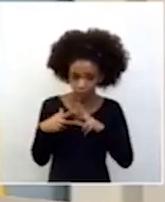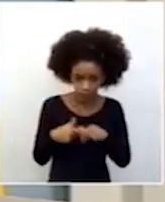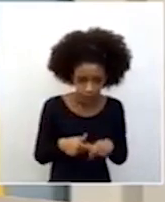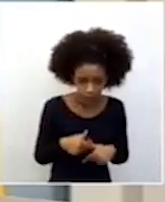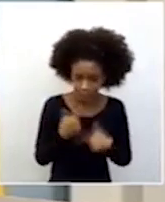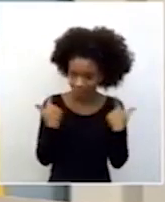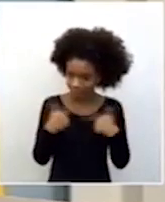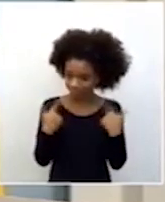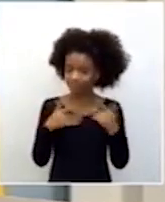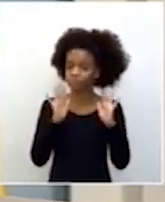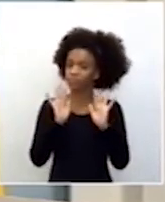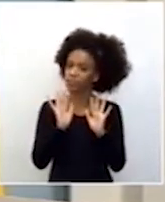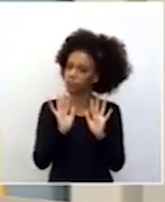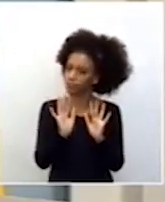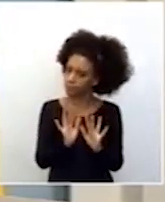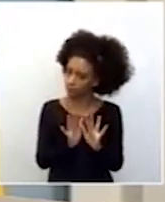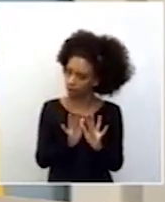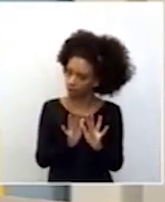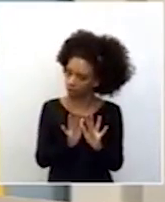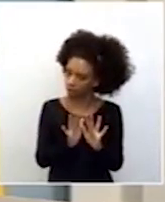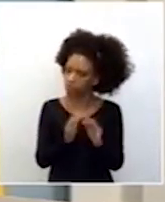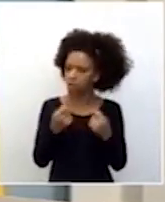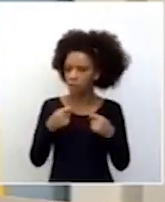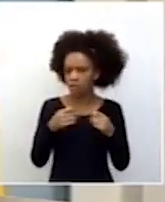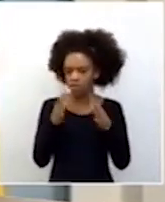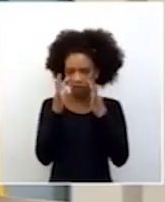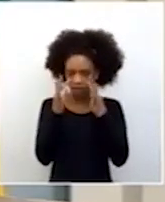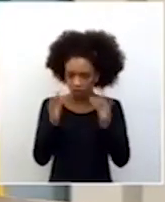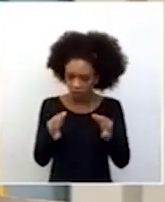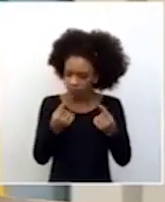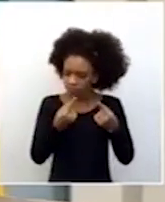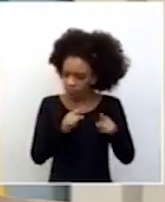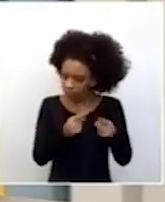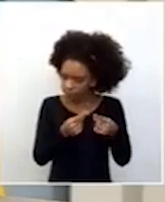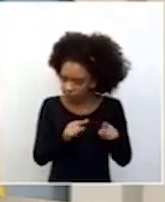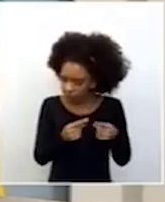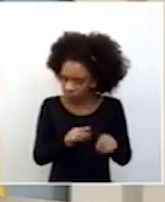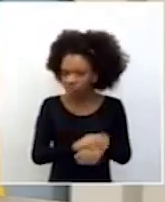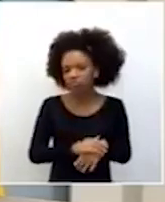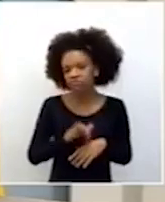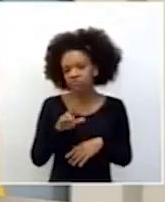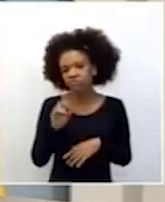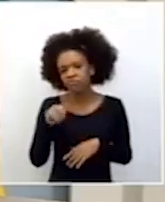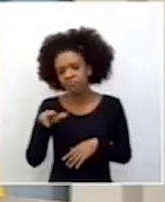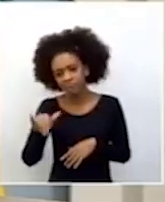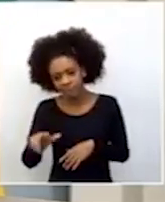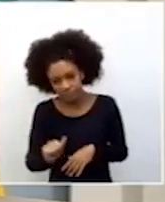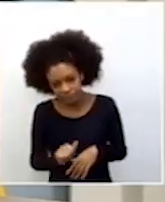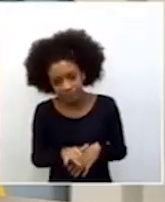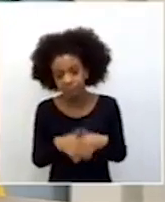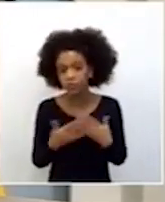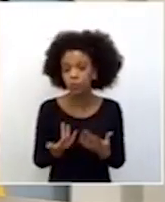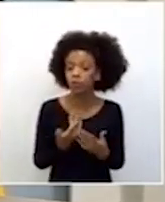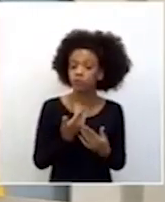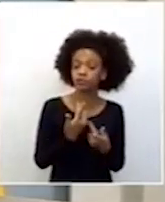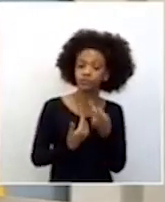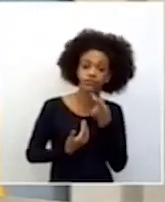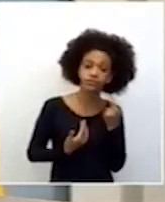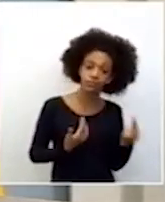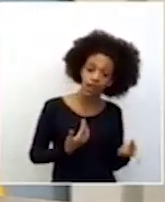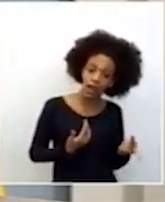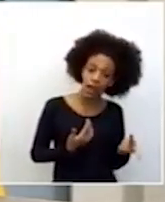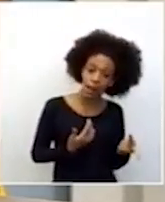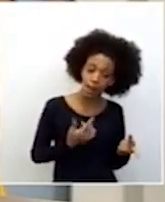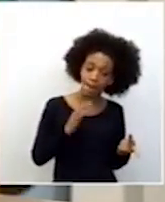engraçado. Porém, a gente tem que levar em conta sobre a ironia. A ironia é quando eu digo uma coisa